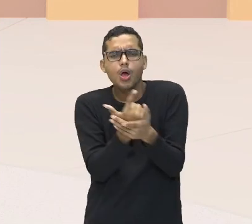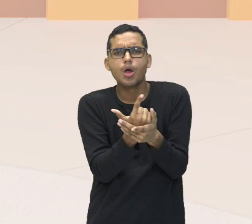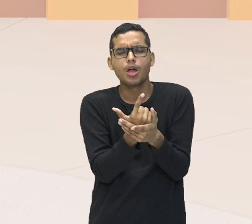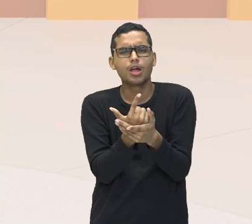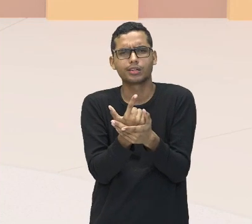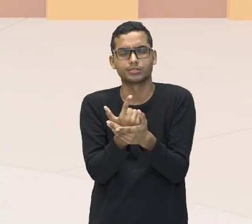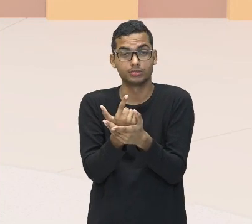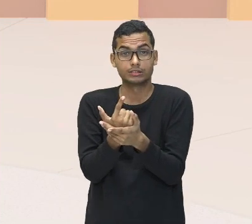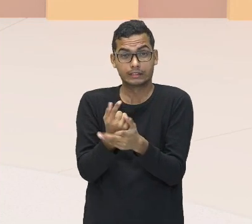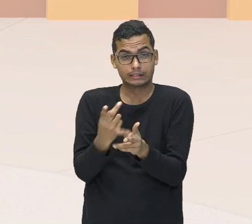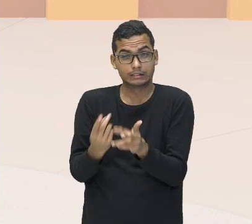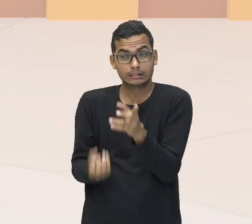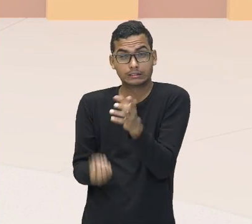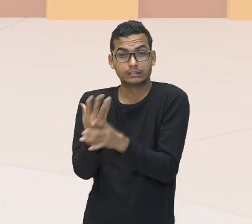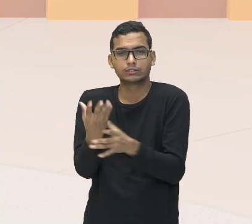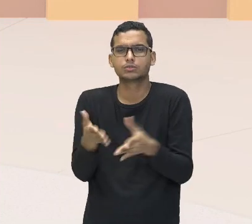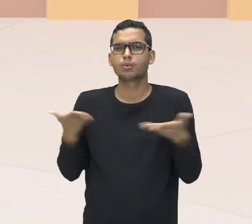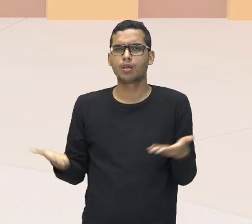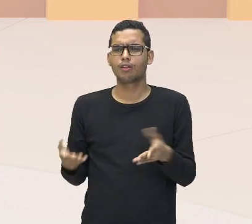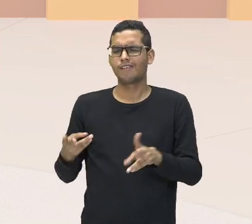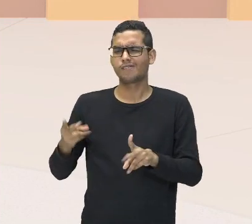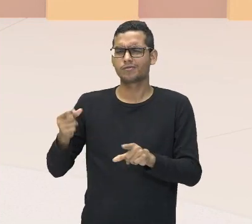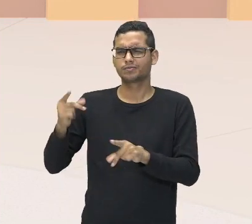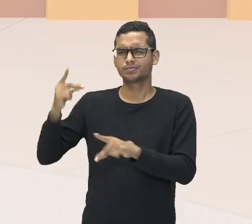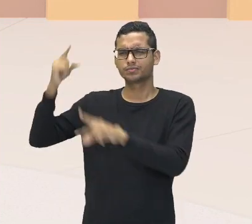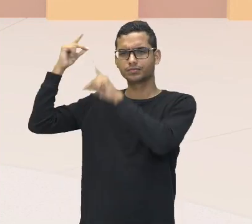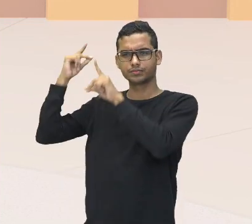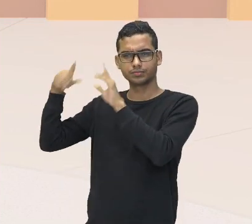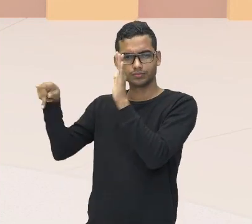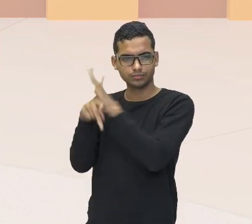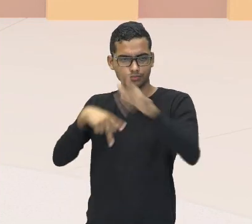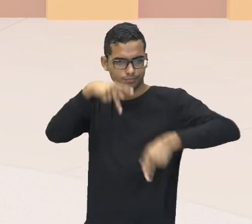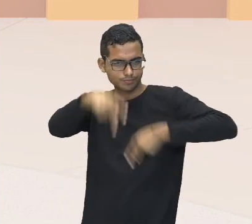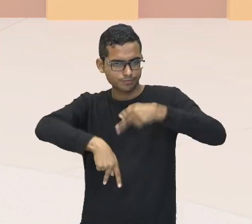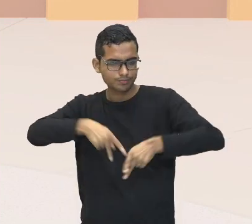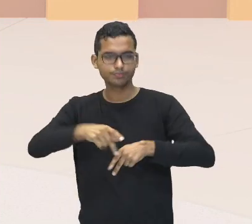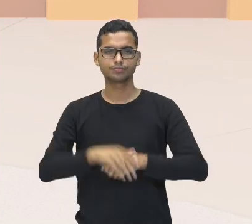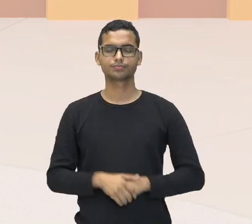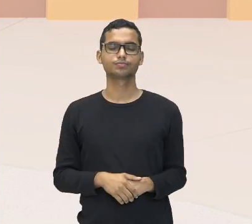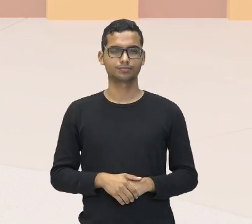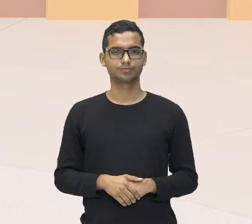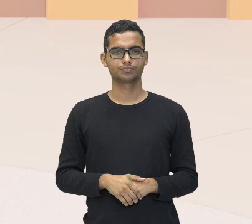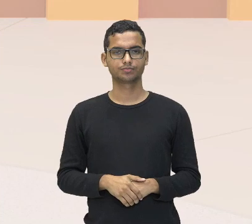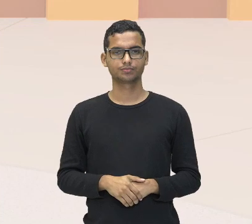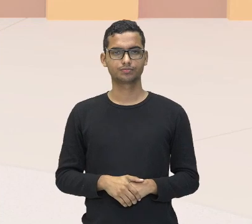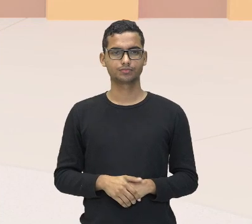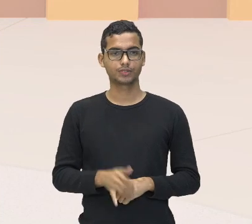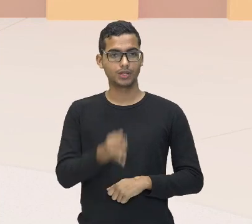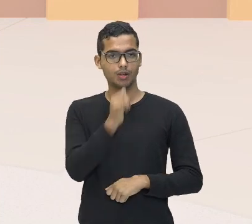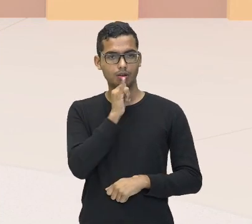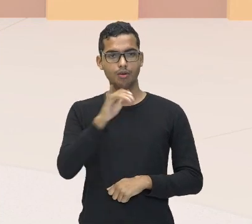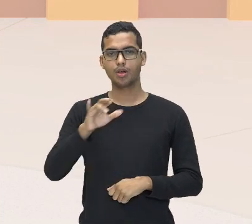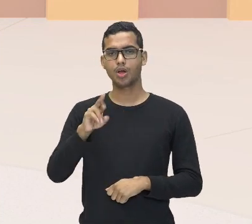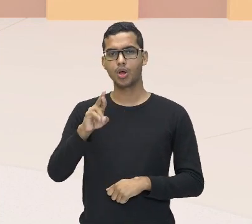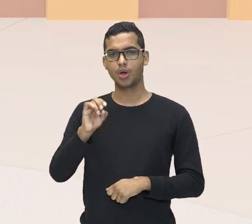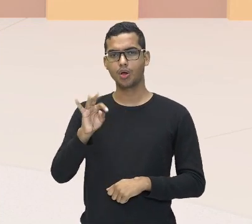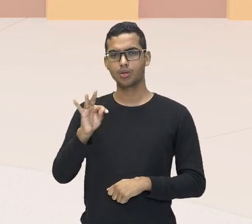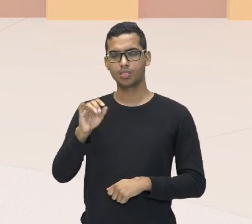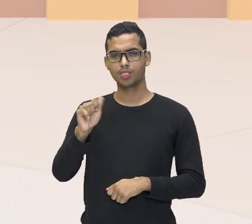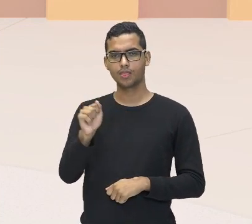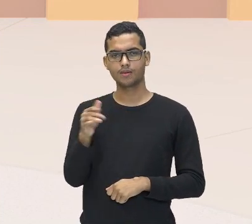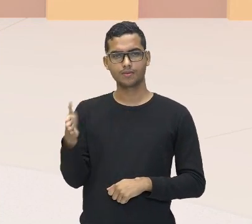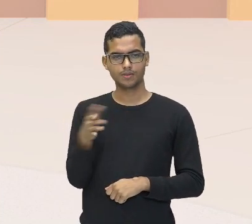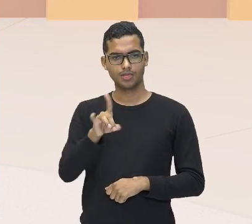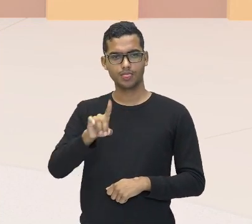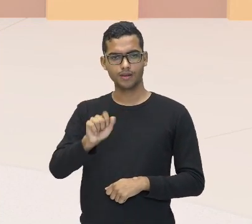os primórdios da civilização. E aqui nós temos o exemplo, né? Vamos dar o exemplo da Rota da Seda, de que se tem notícias aí